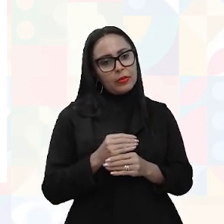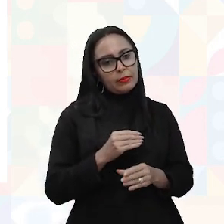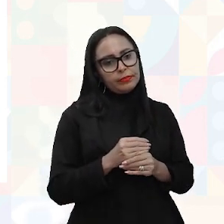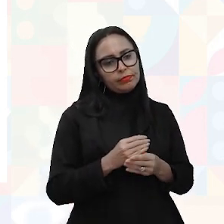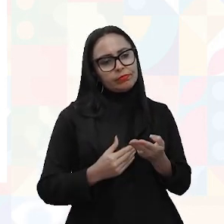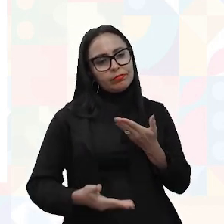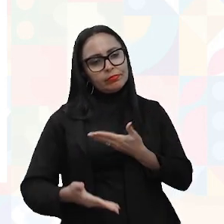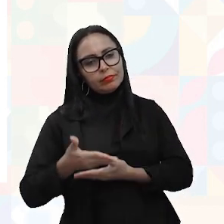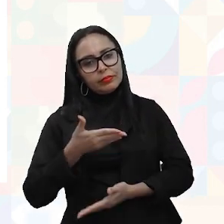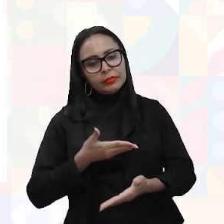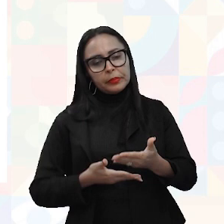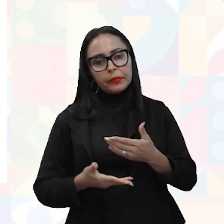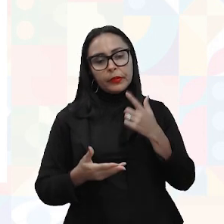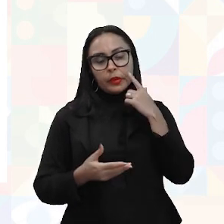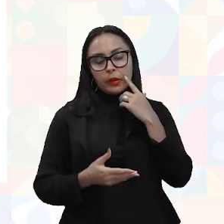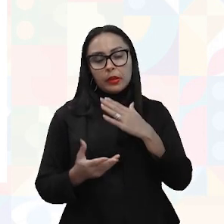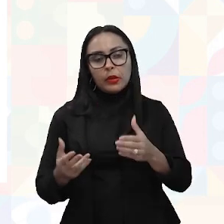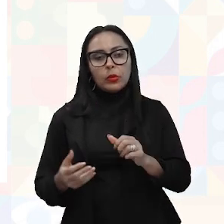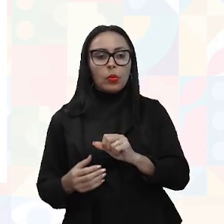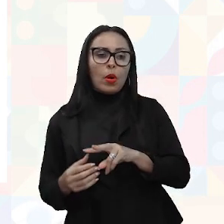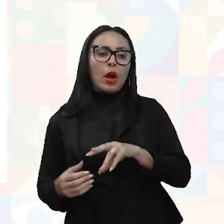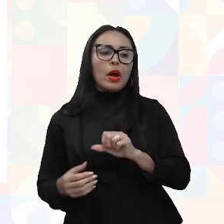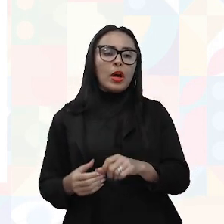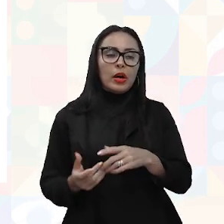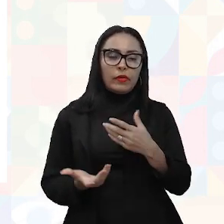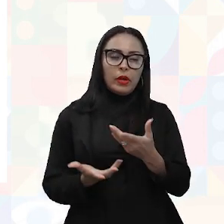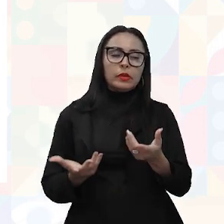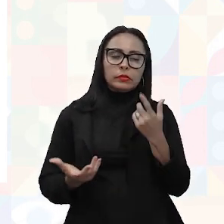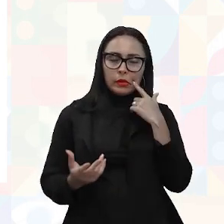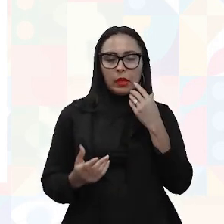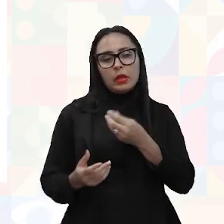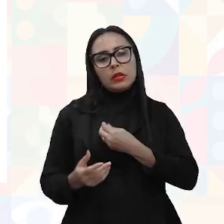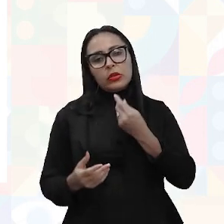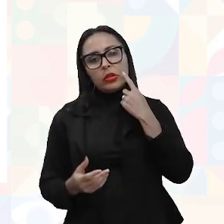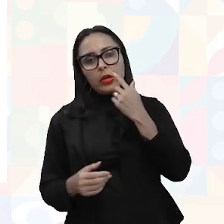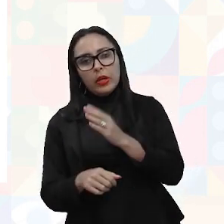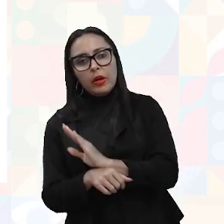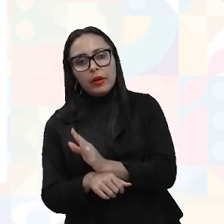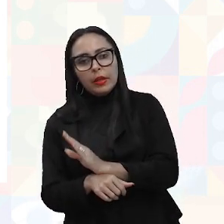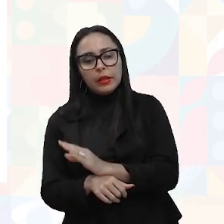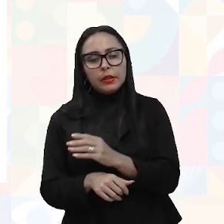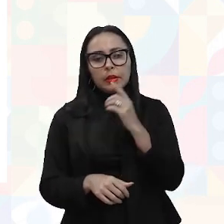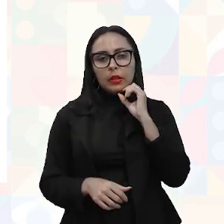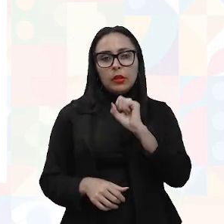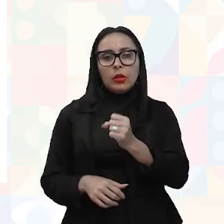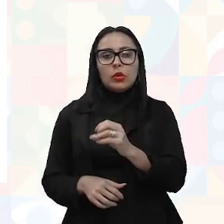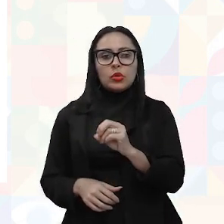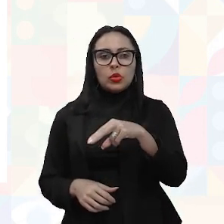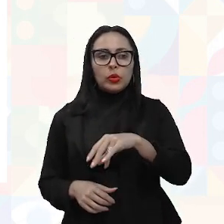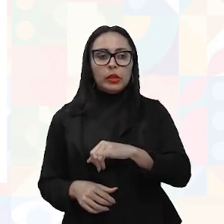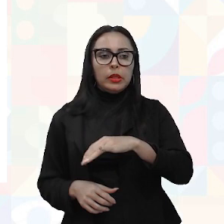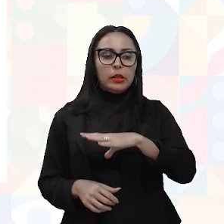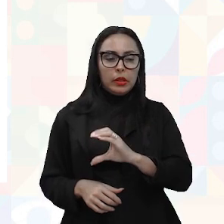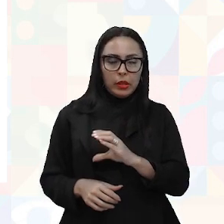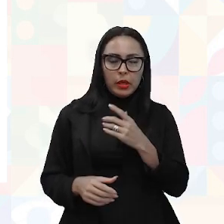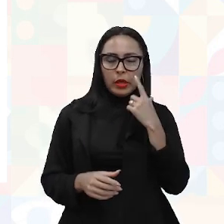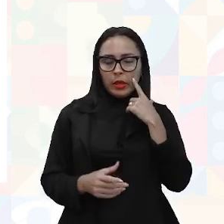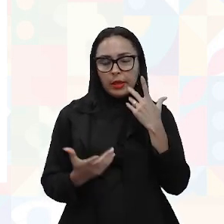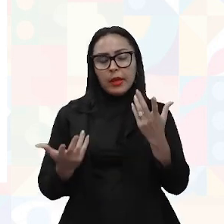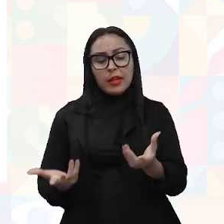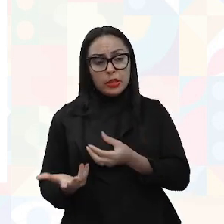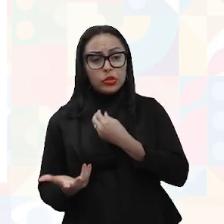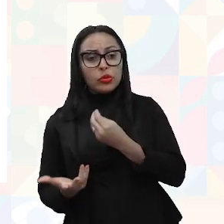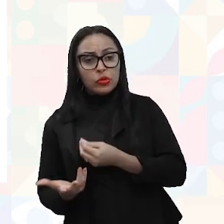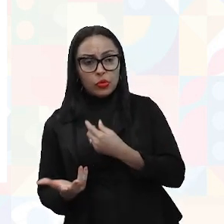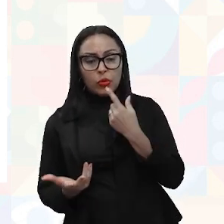entrelaçando. Eu acho que não há, por exemplo, o Sonic. Existem filmes sobre Sonic, existem desenhos sobre Sonic, e existe um jogo Sonic que é